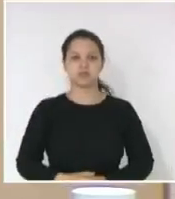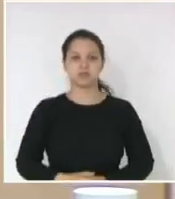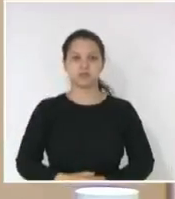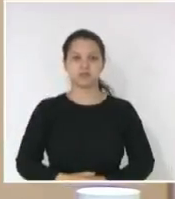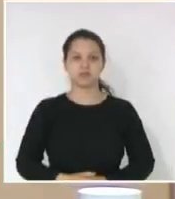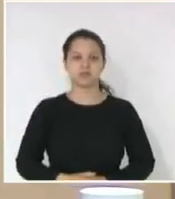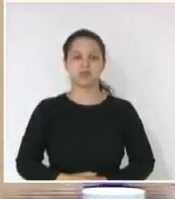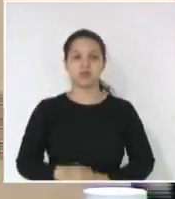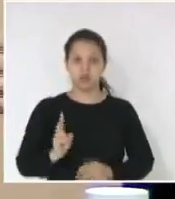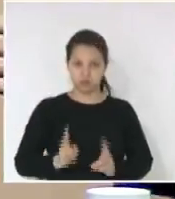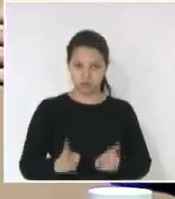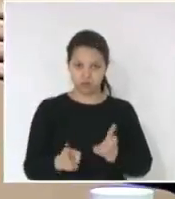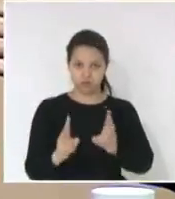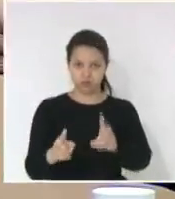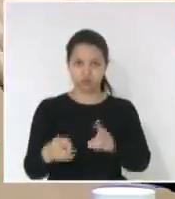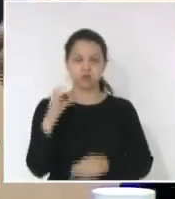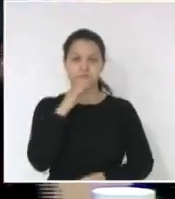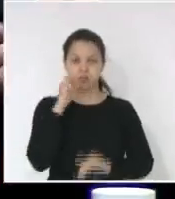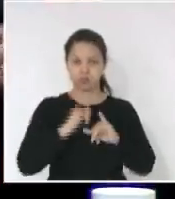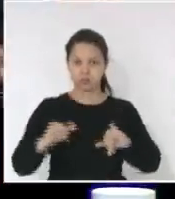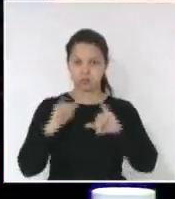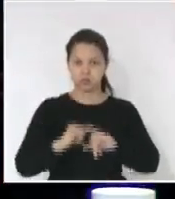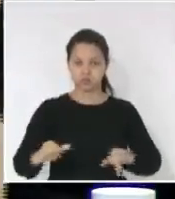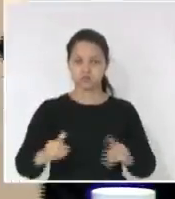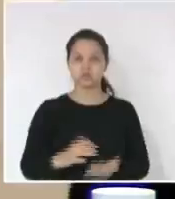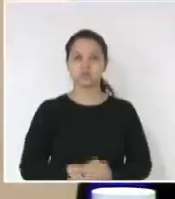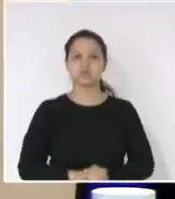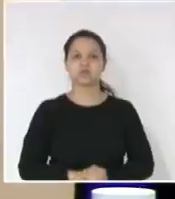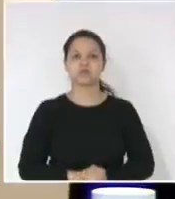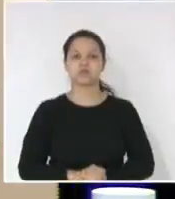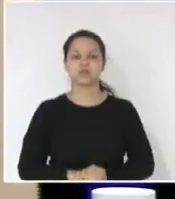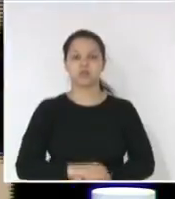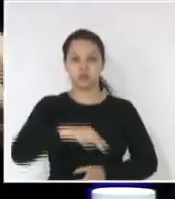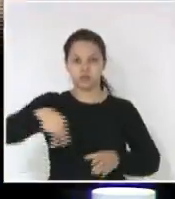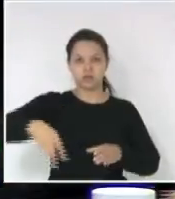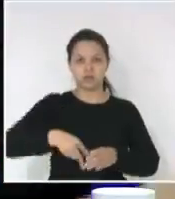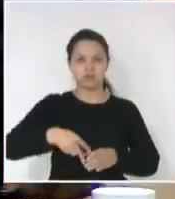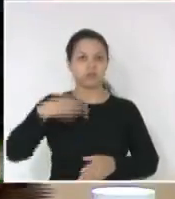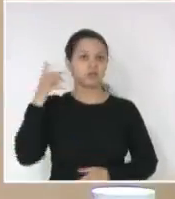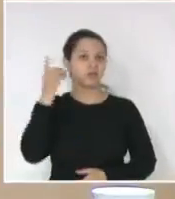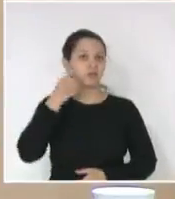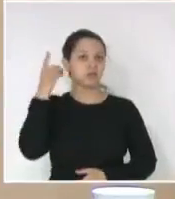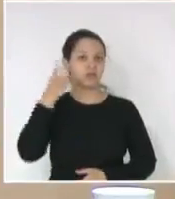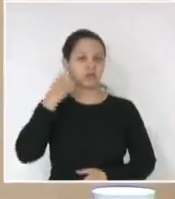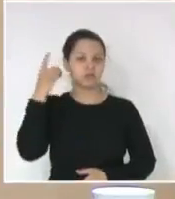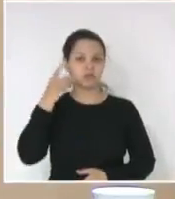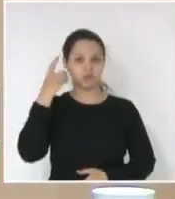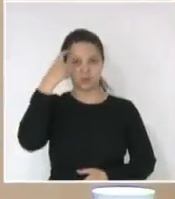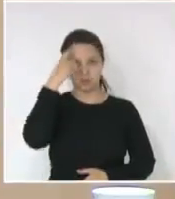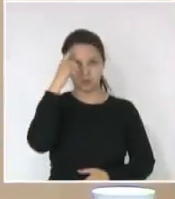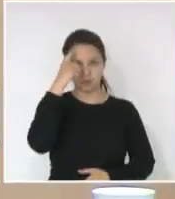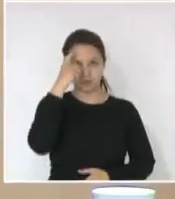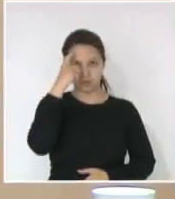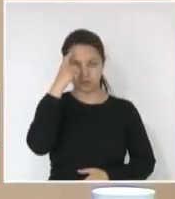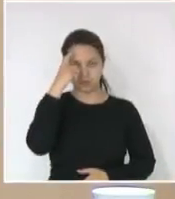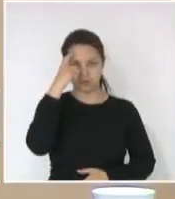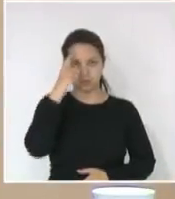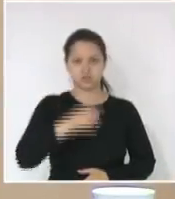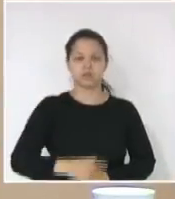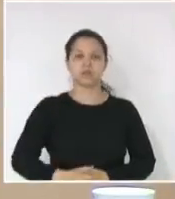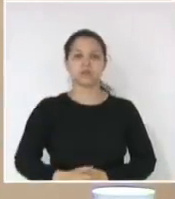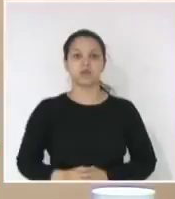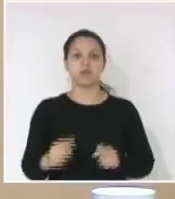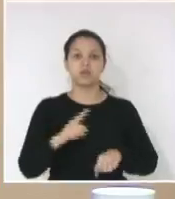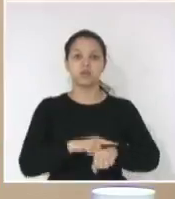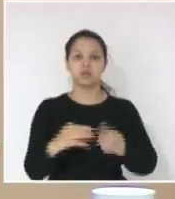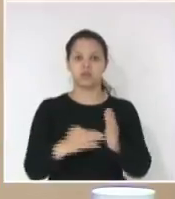E, seguindo nas breves comunicações, eu concedo a palavra, então, ao deputado Valmir Comino, Partido Progressista, por até